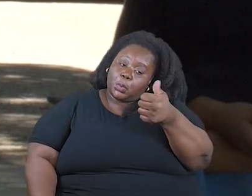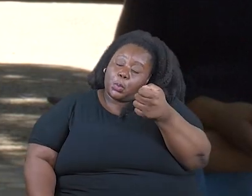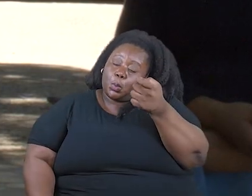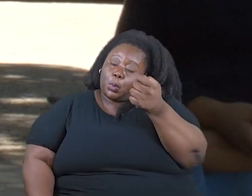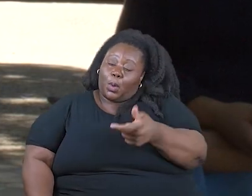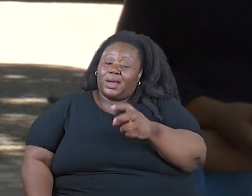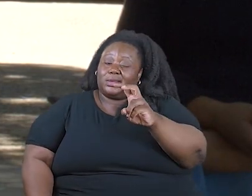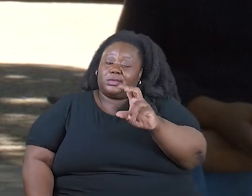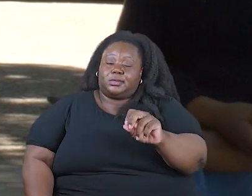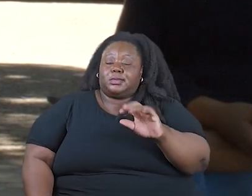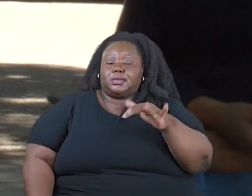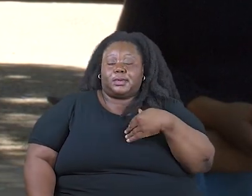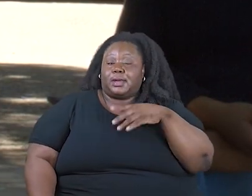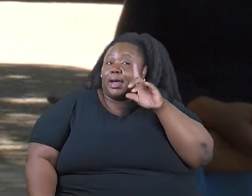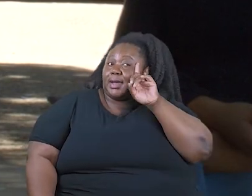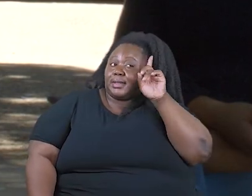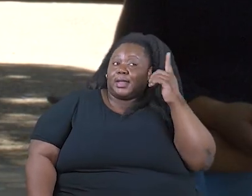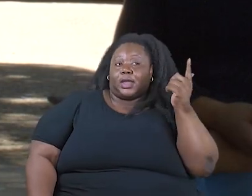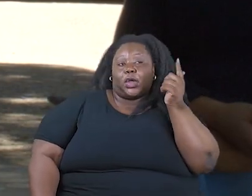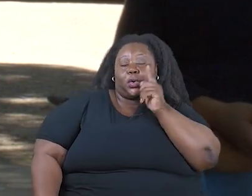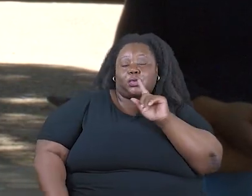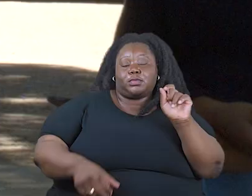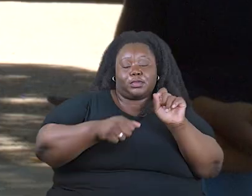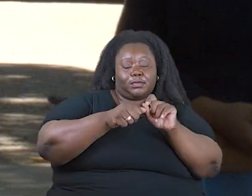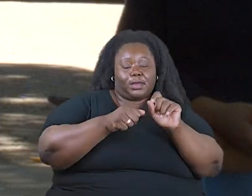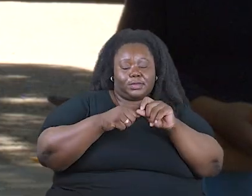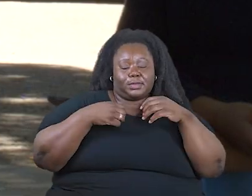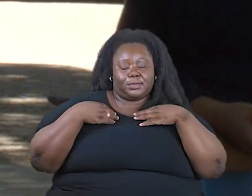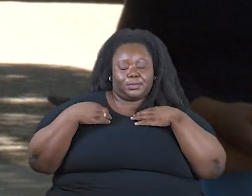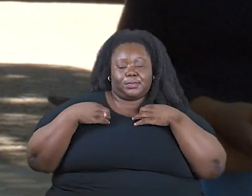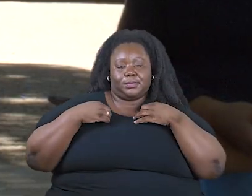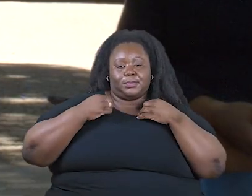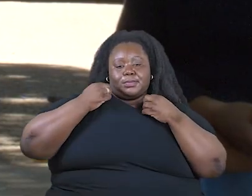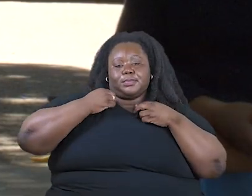anos entre a pessoa ter a ideia e conseguir executar.